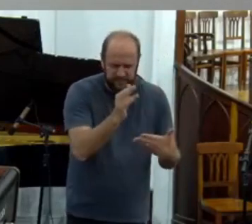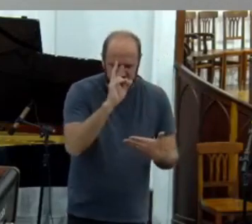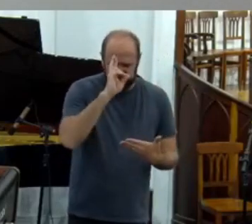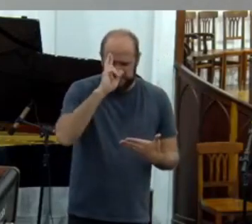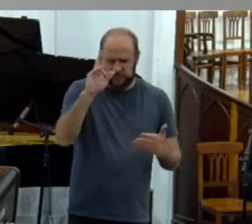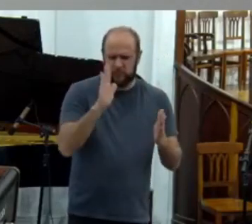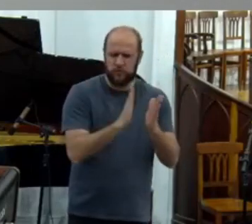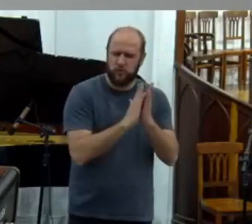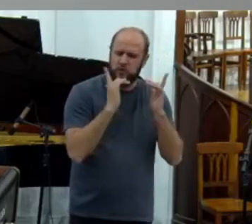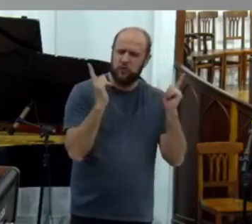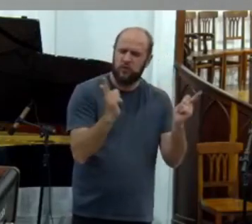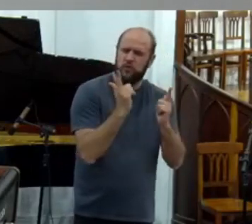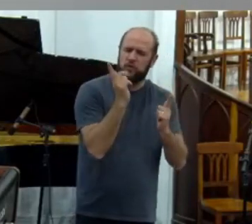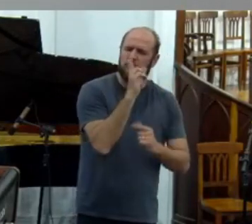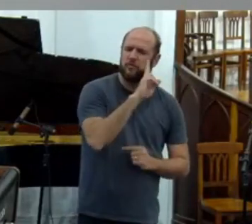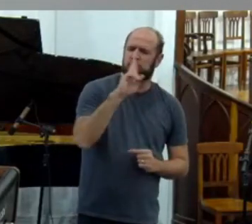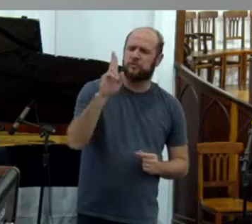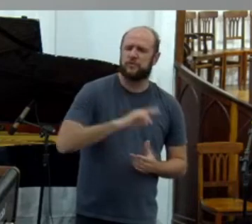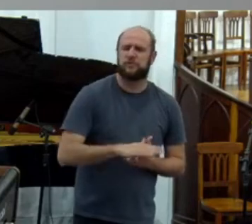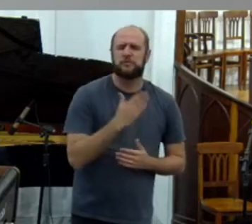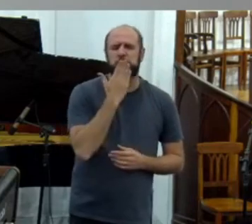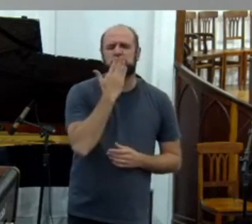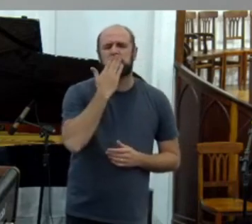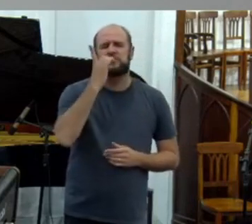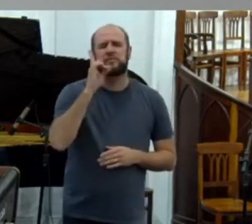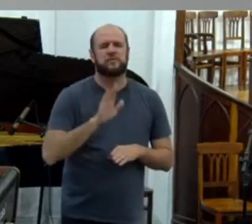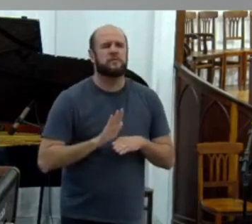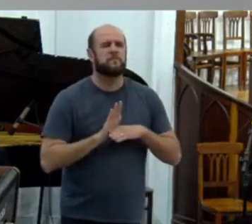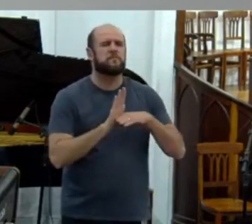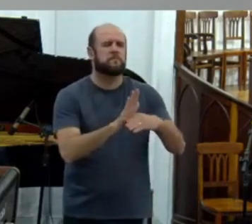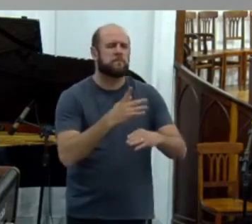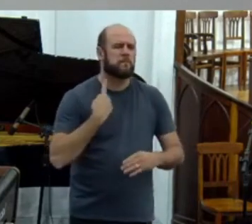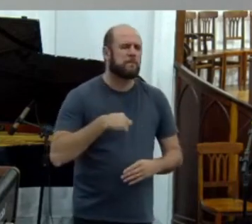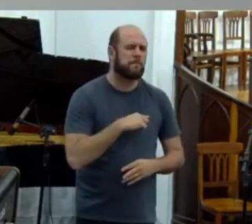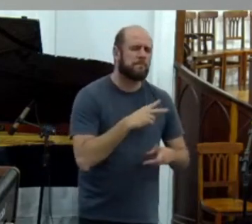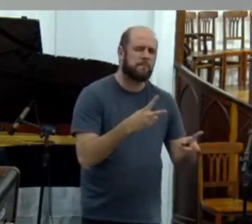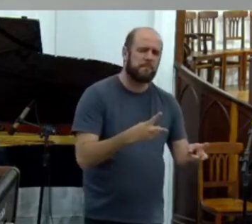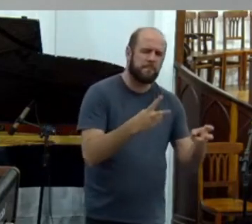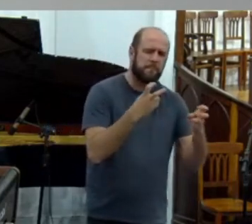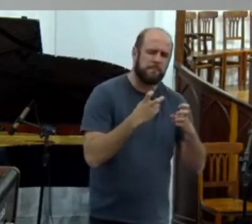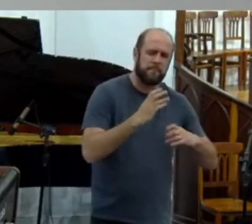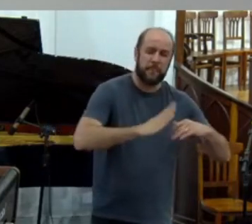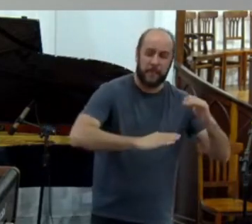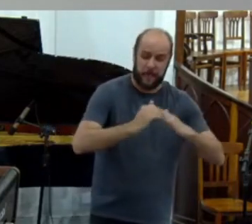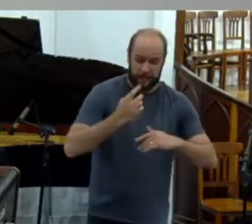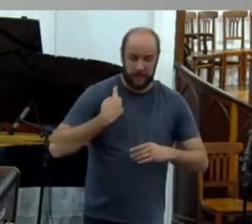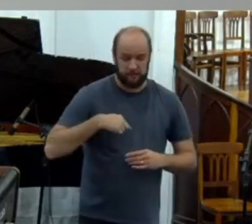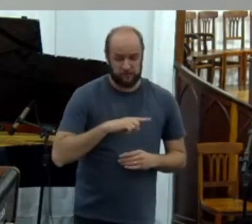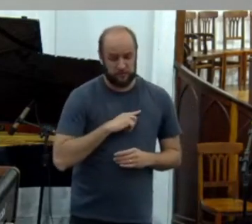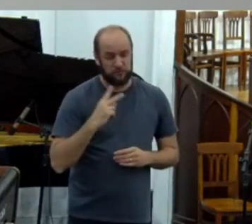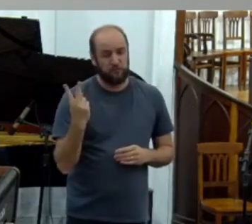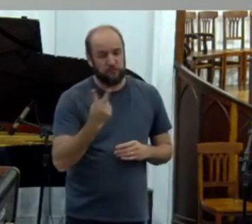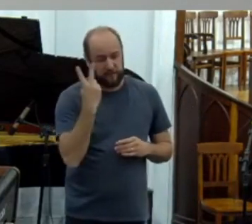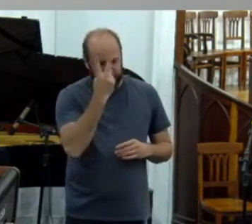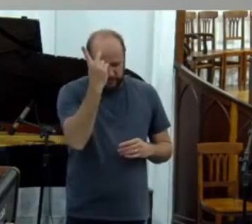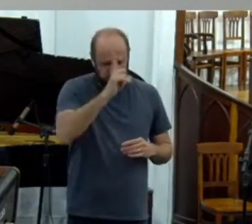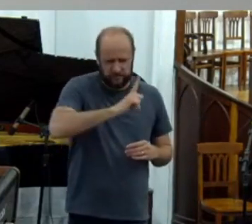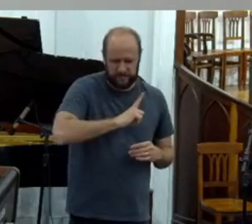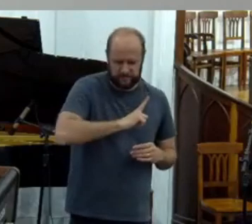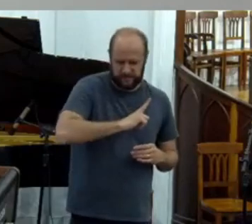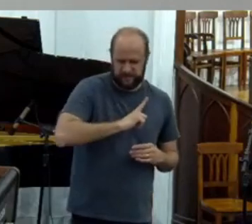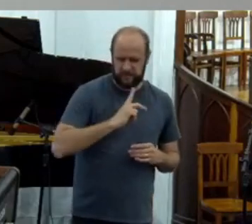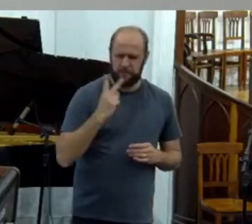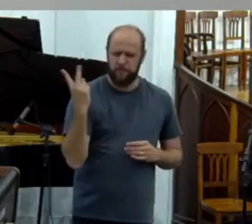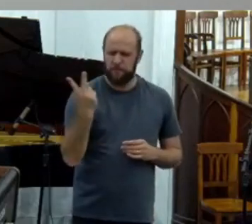de louvor ao Teu nome. Ó Deus, ajuda-nos a reconhecer que nossos atos têm um valor, mas um valor que é